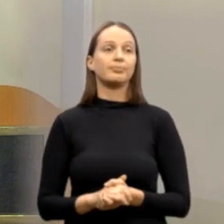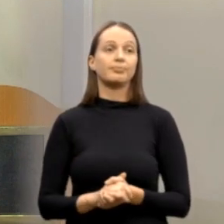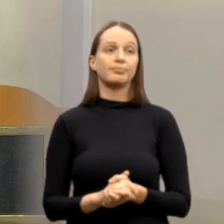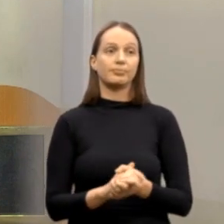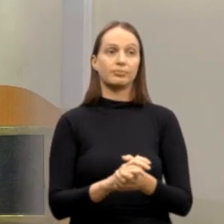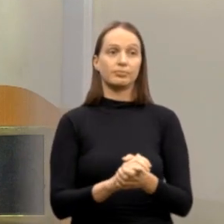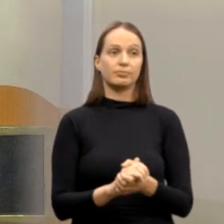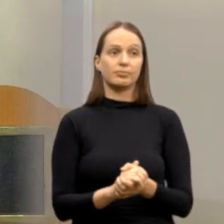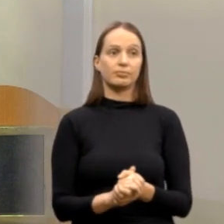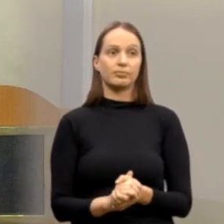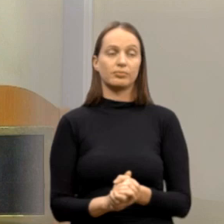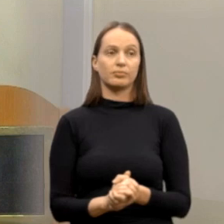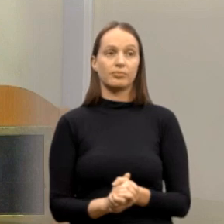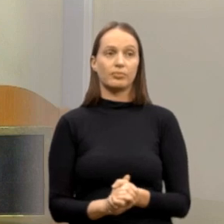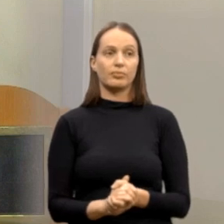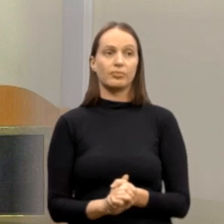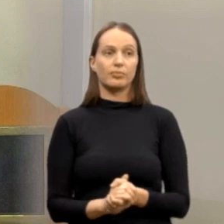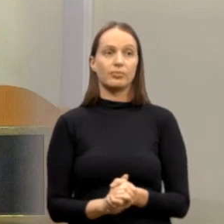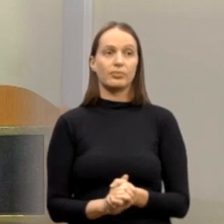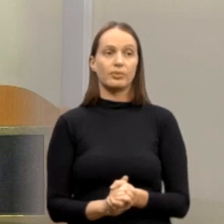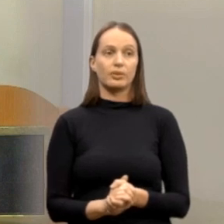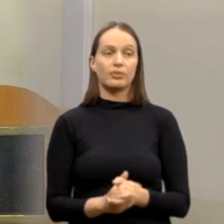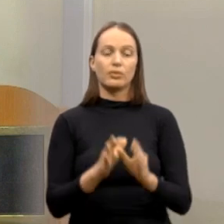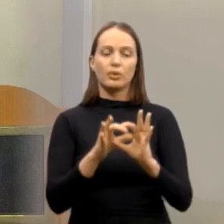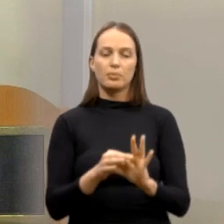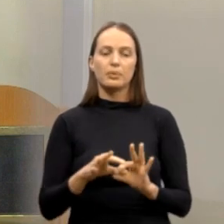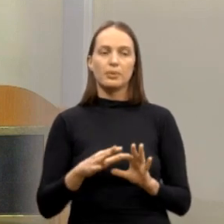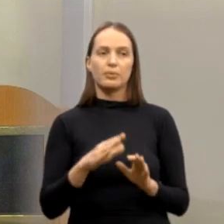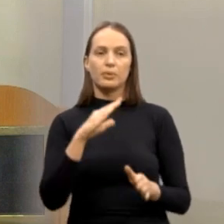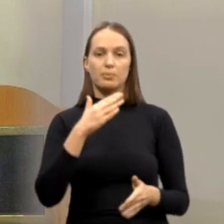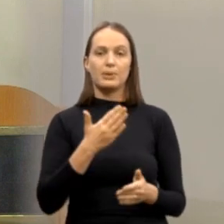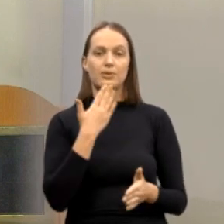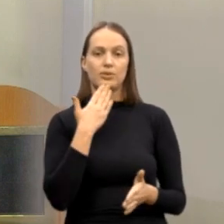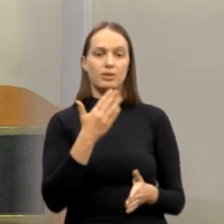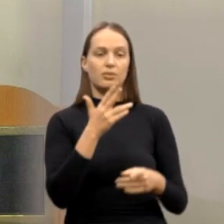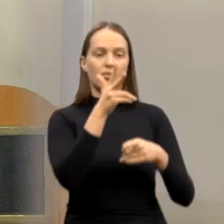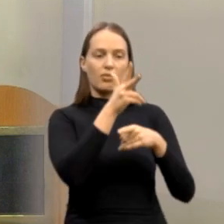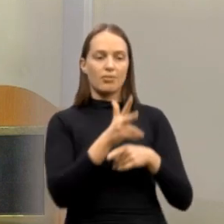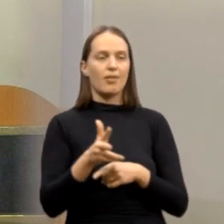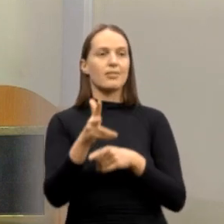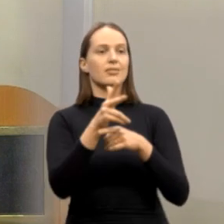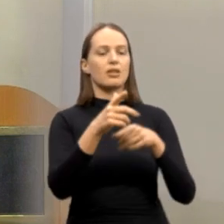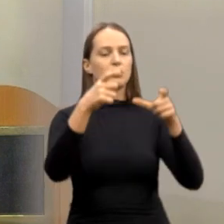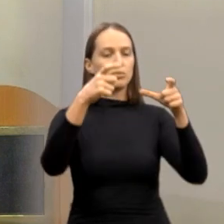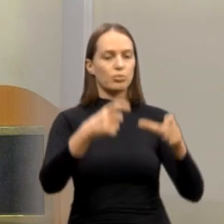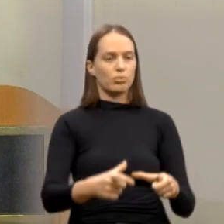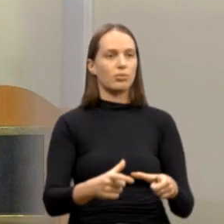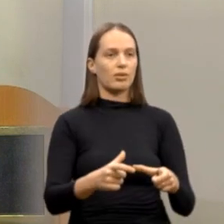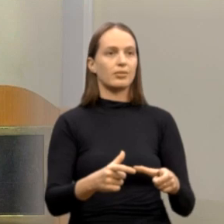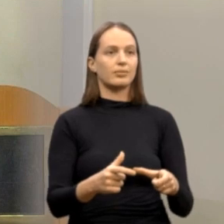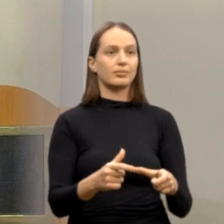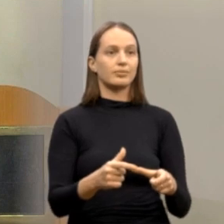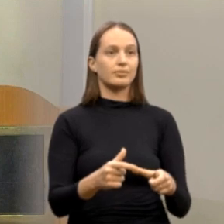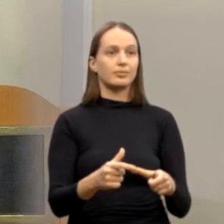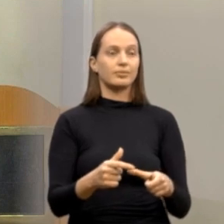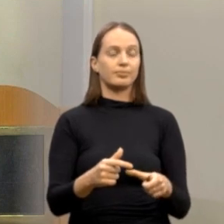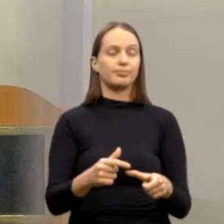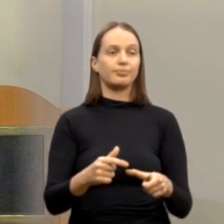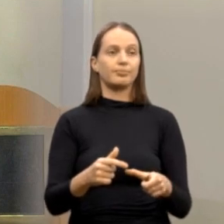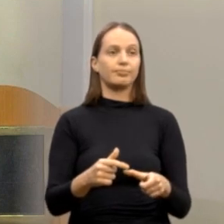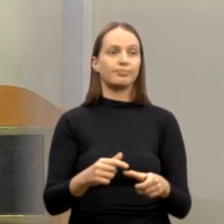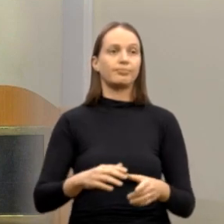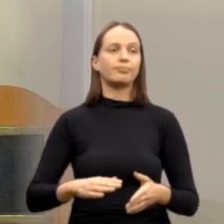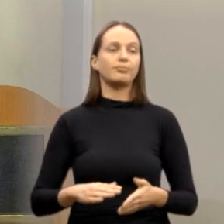entregas das imagens até às 18 horas da segunda-feira depois do velório e enterro do meu primo